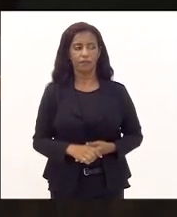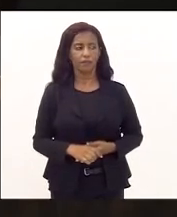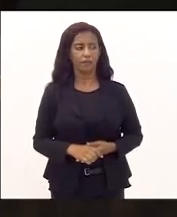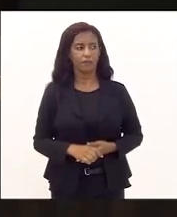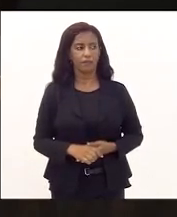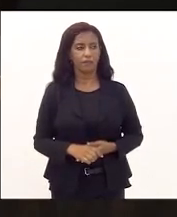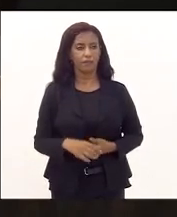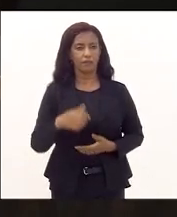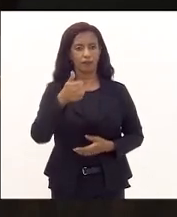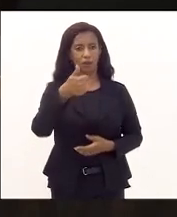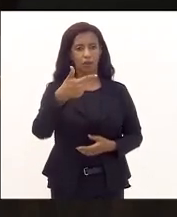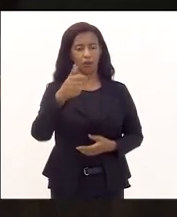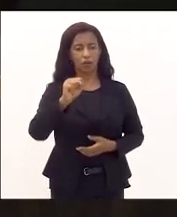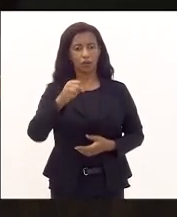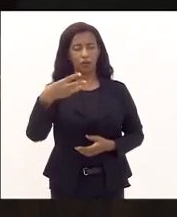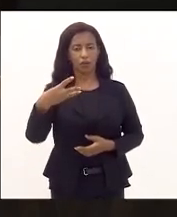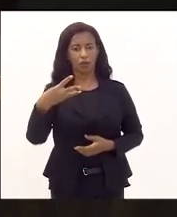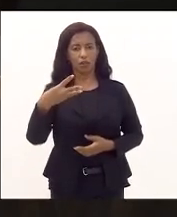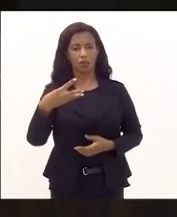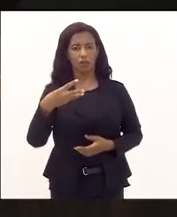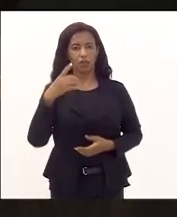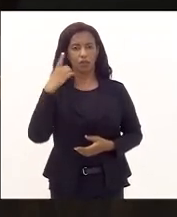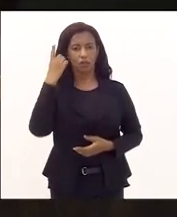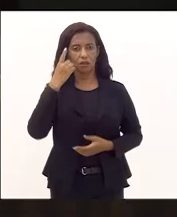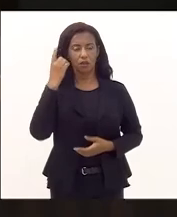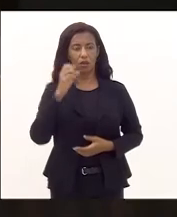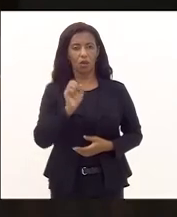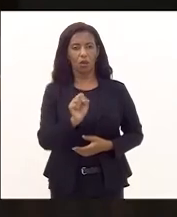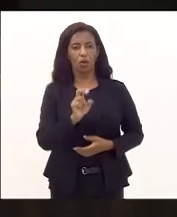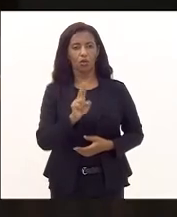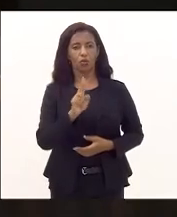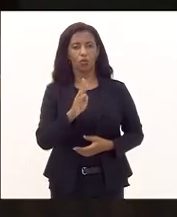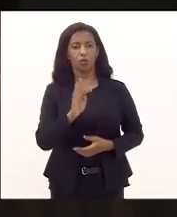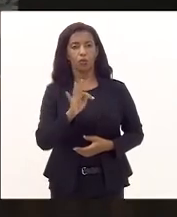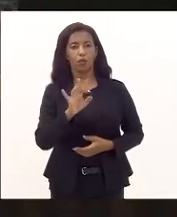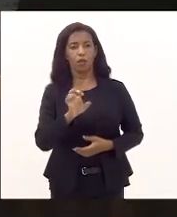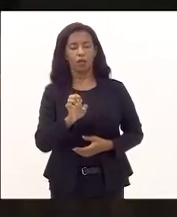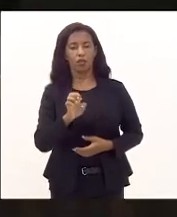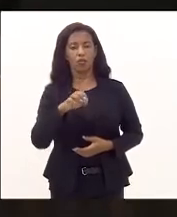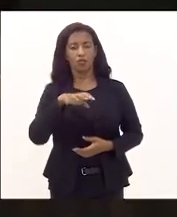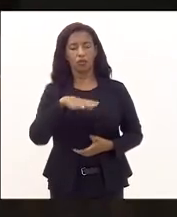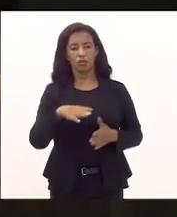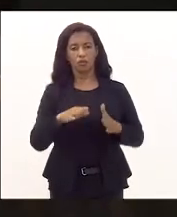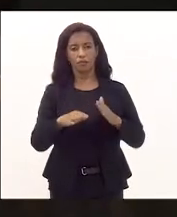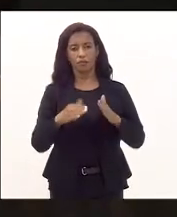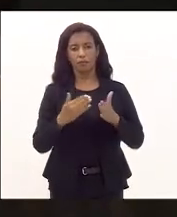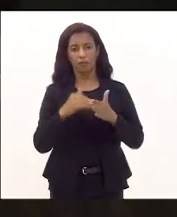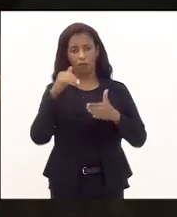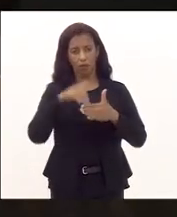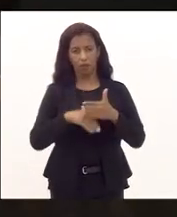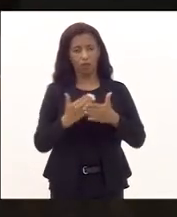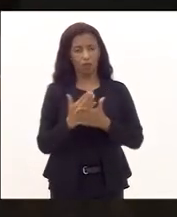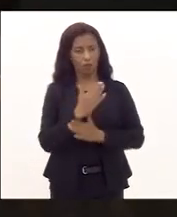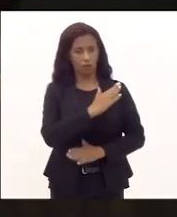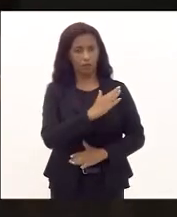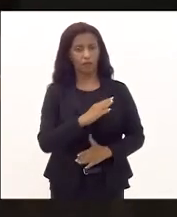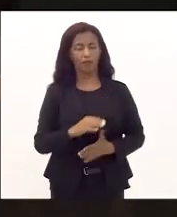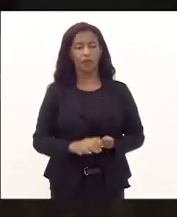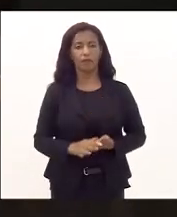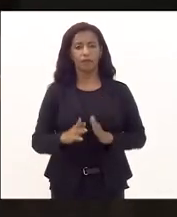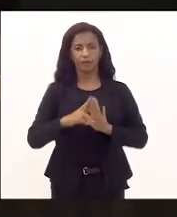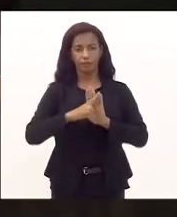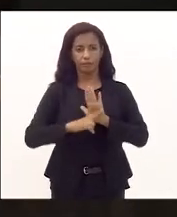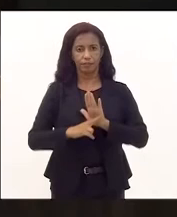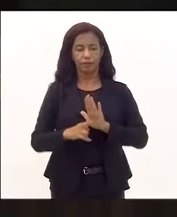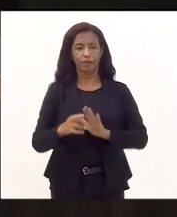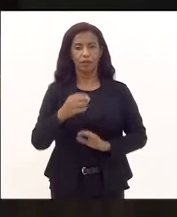Projeto de lei número 1283, deputado subtenente Bernardo, em votação, aprovado. Requerimento sobre a mesa,